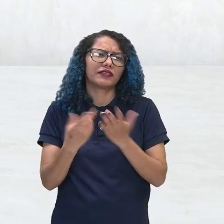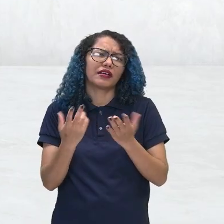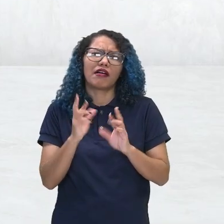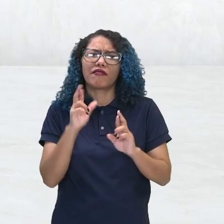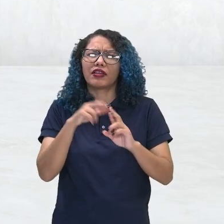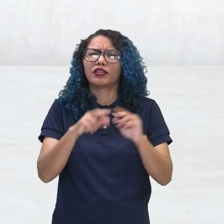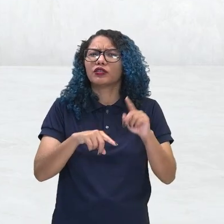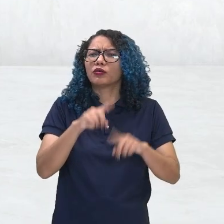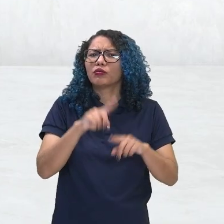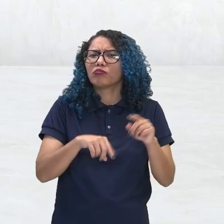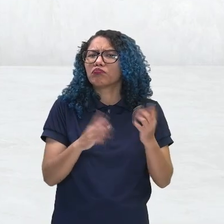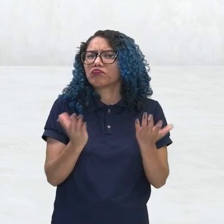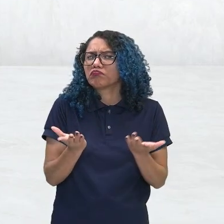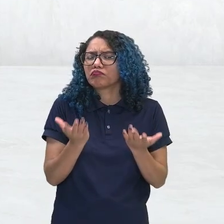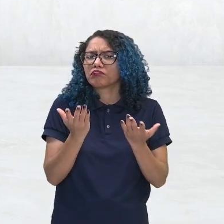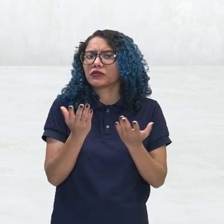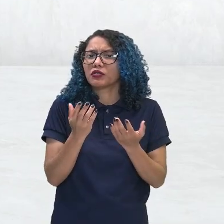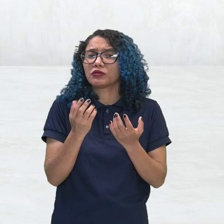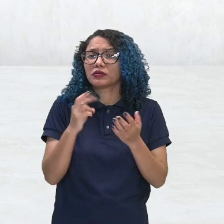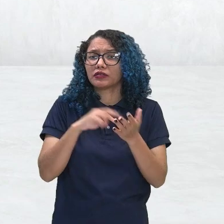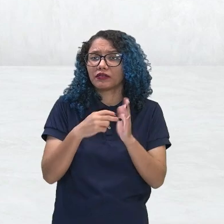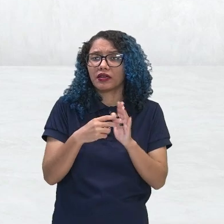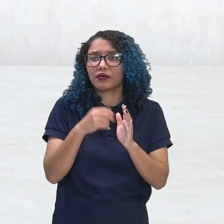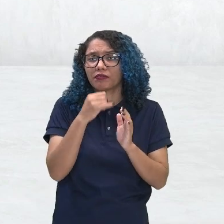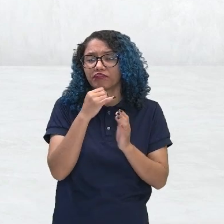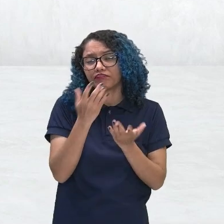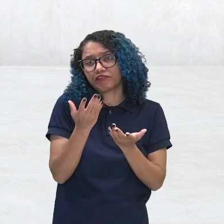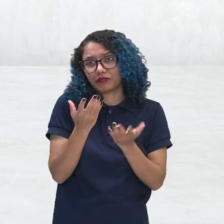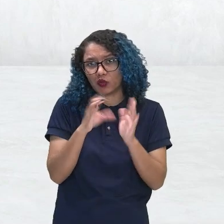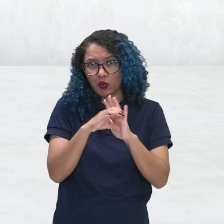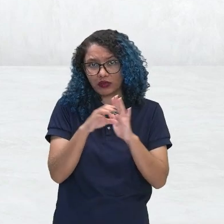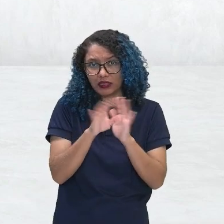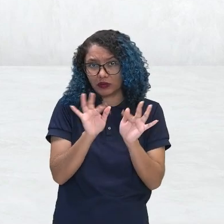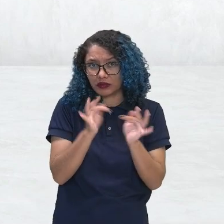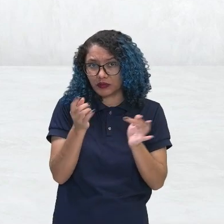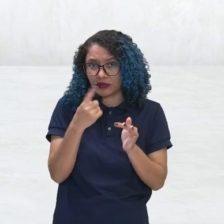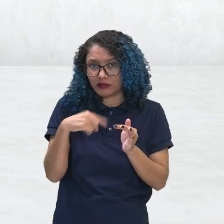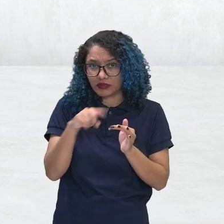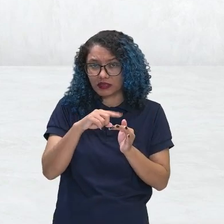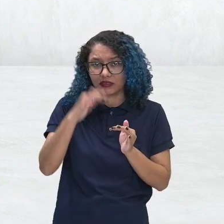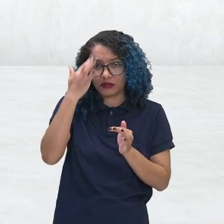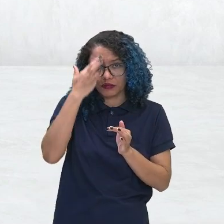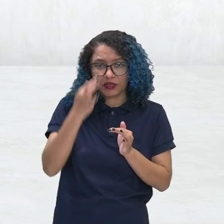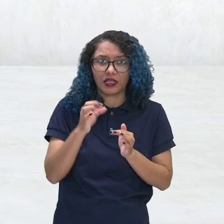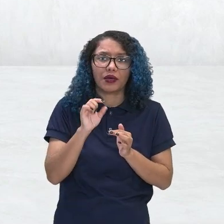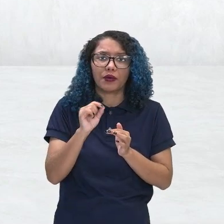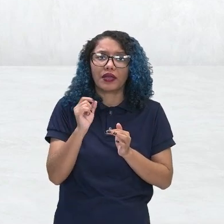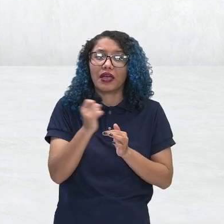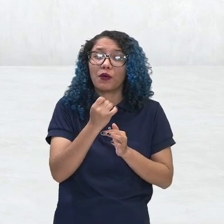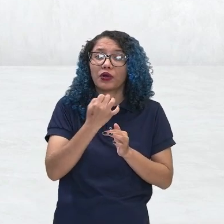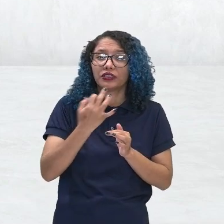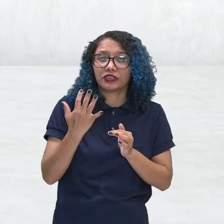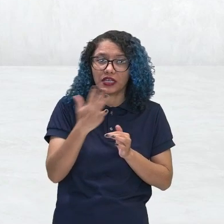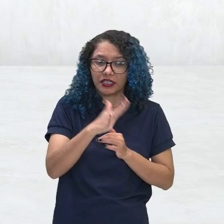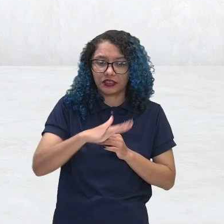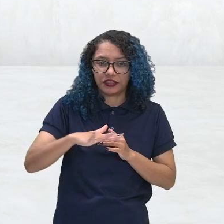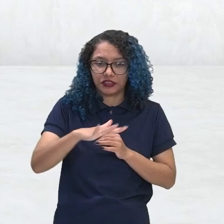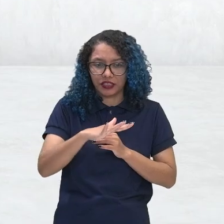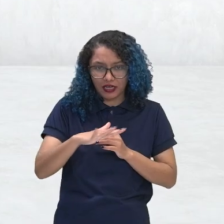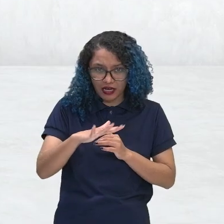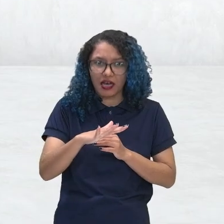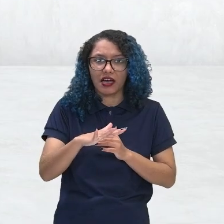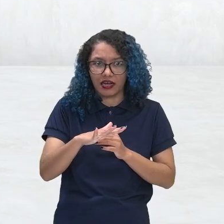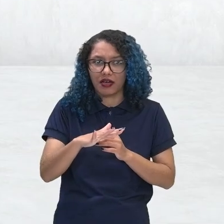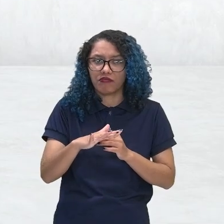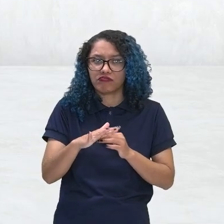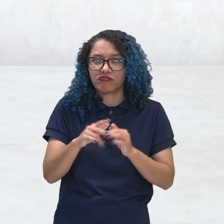objeto? Capacidade, não é? De uma maneira bem simples para que você compreenda, é a quantidade de espaço que algo pode